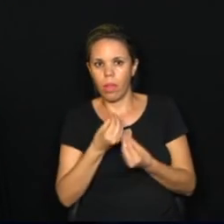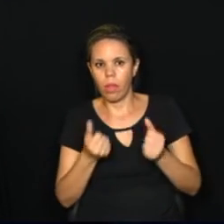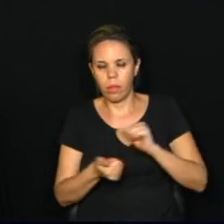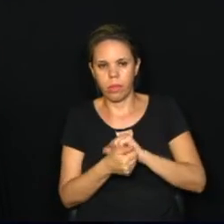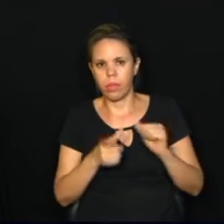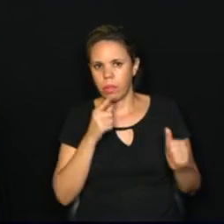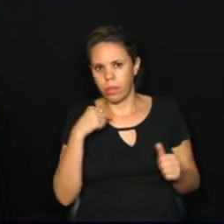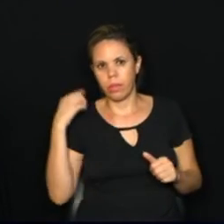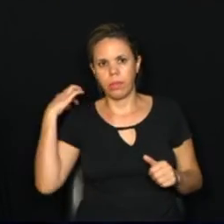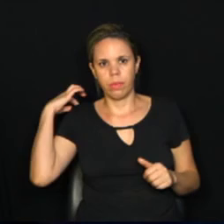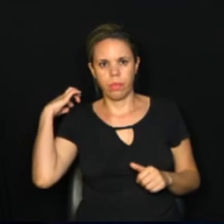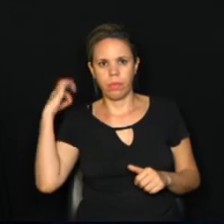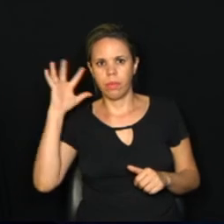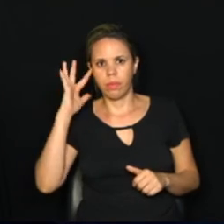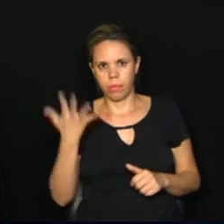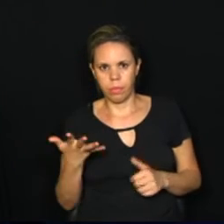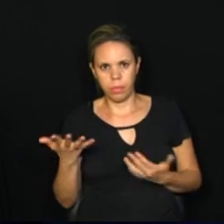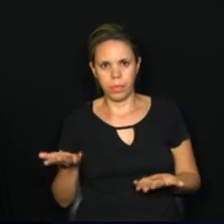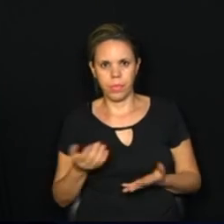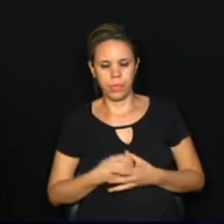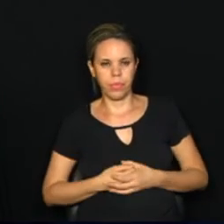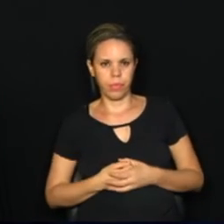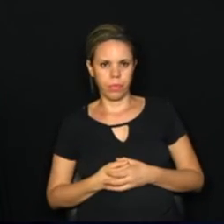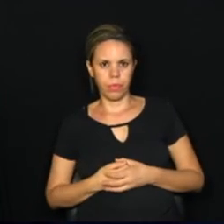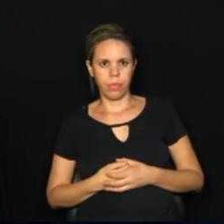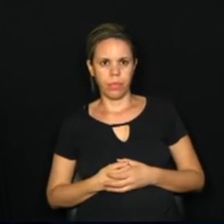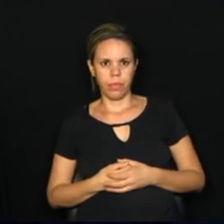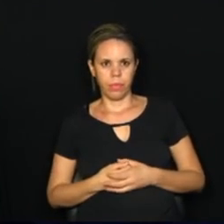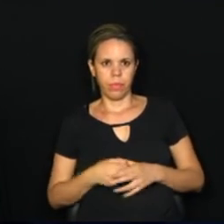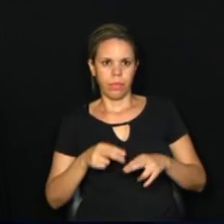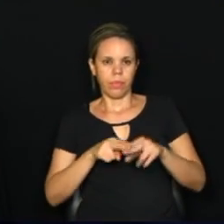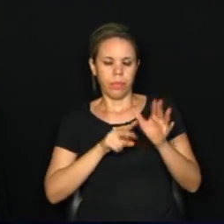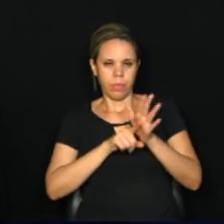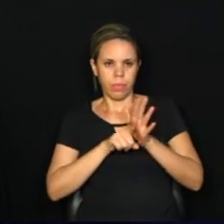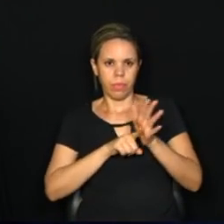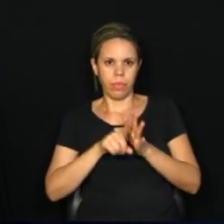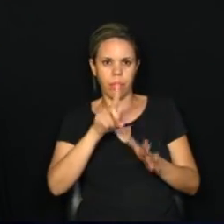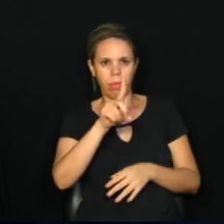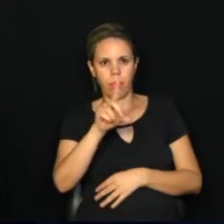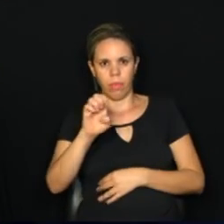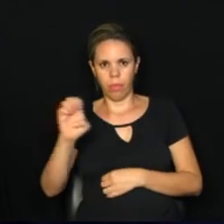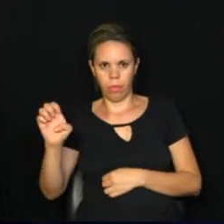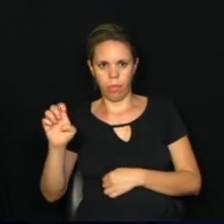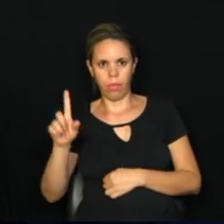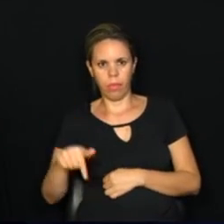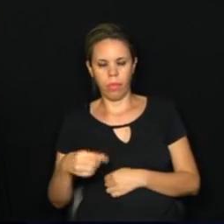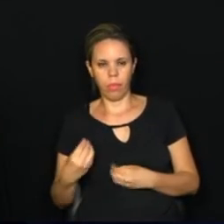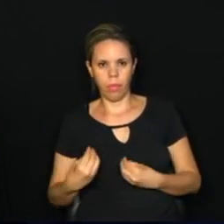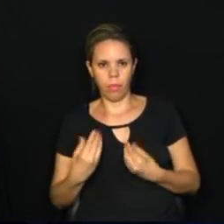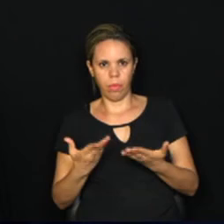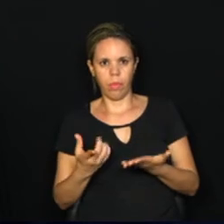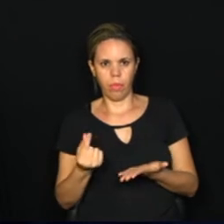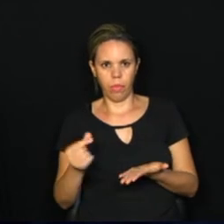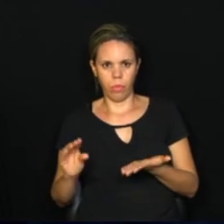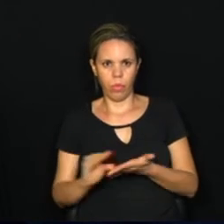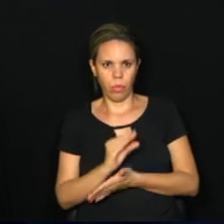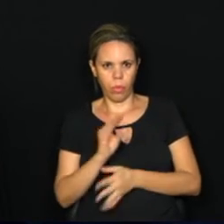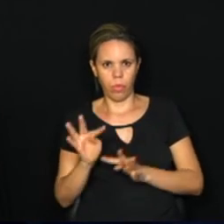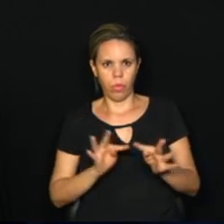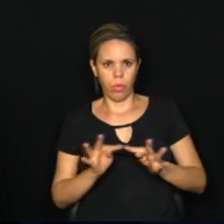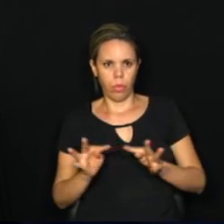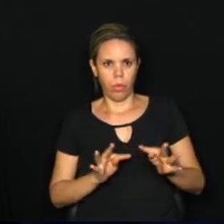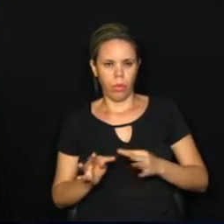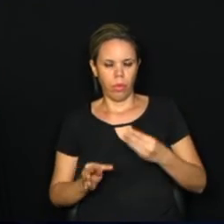sendo solucionado essa questão por um estudo do DE, onde vão ser destinados recursos para o